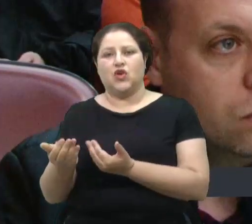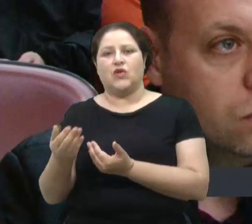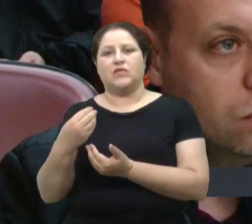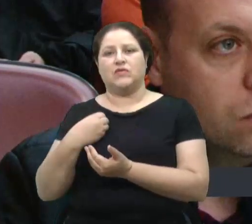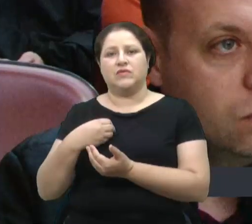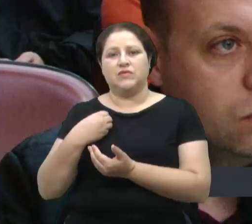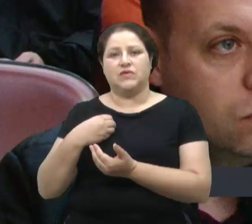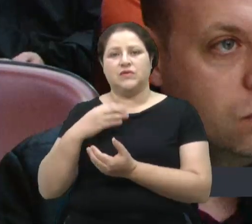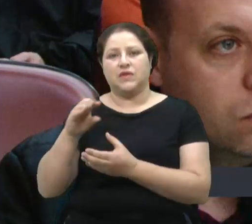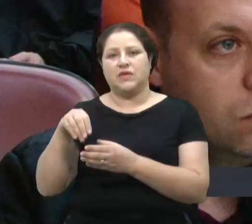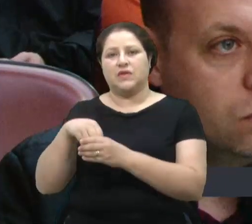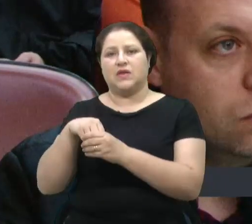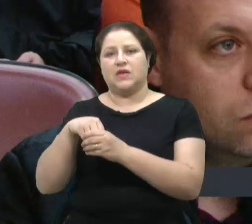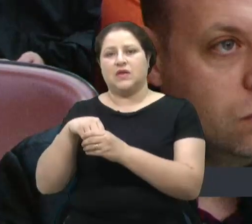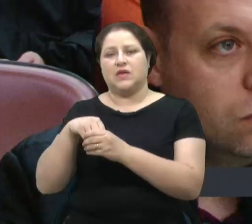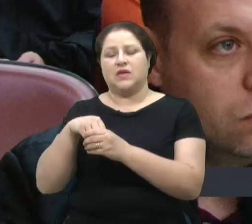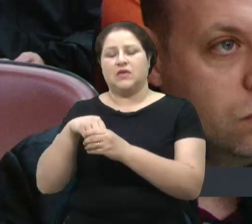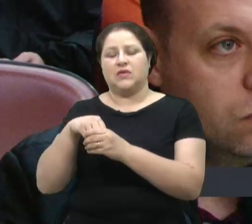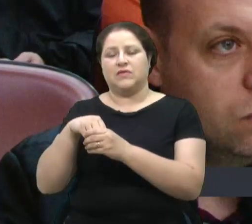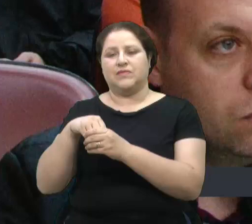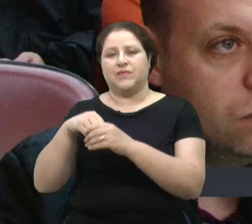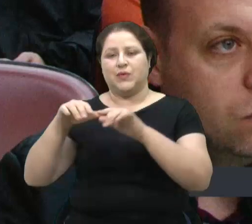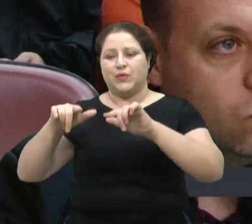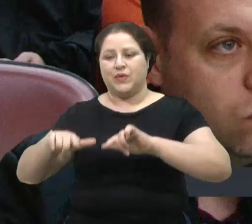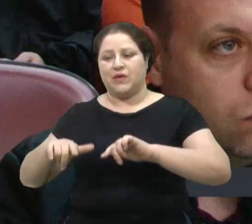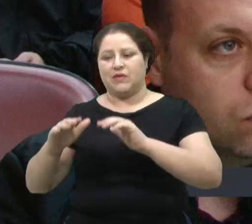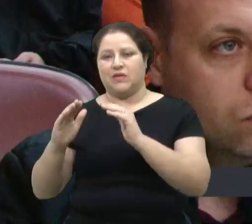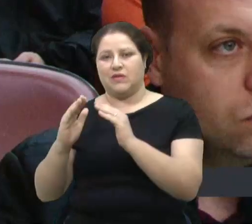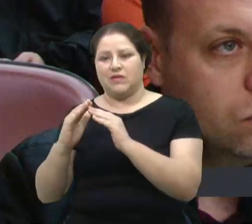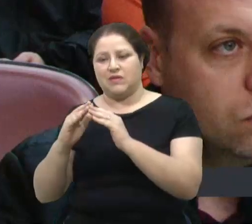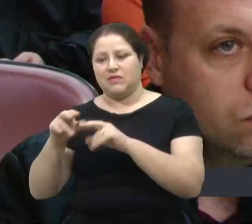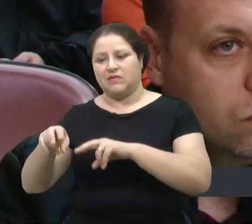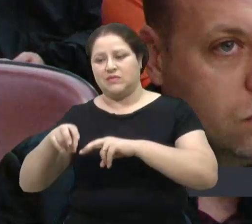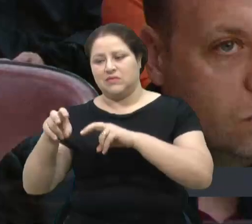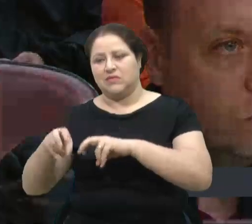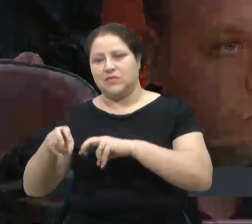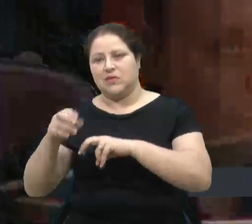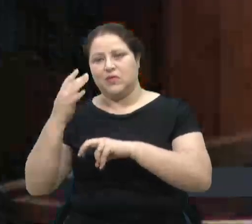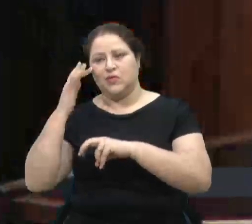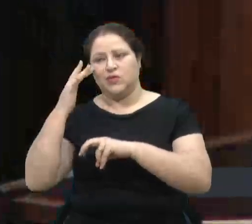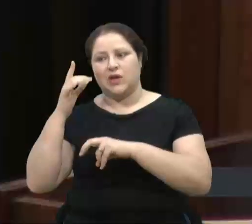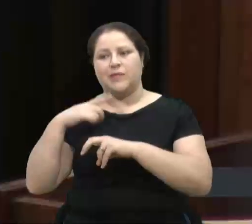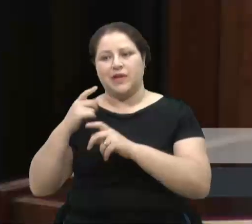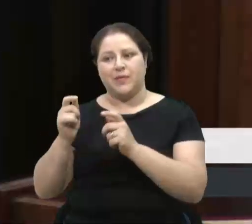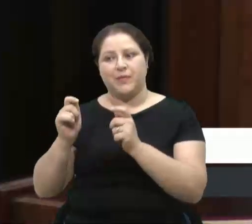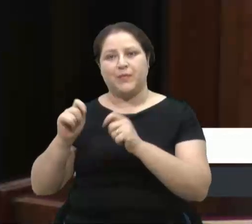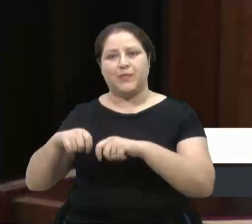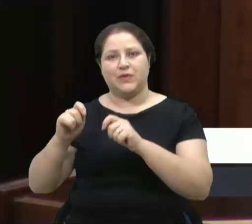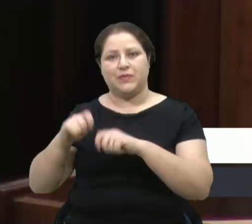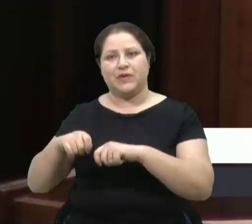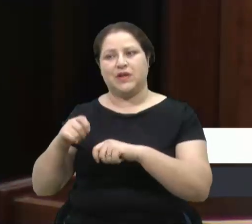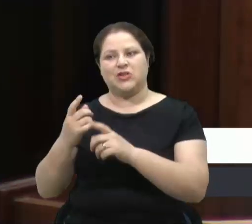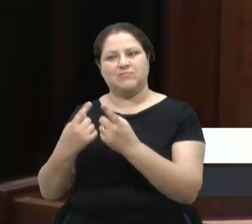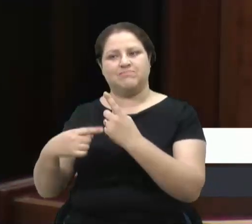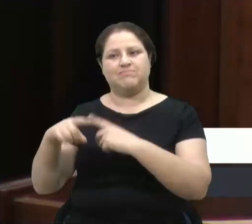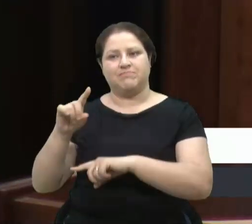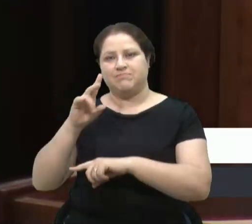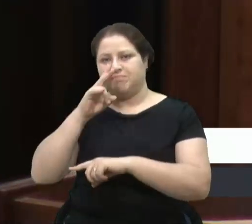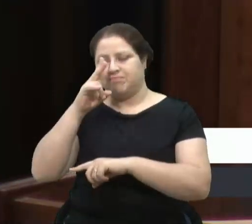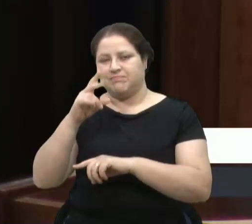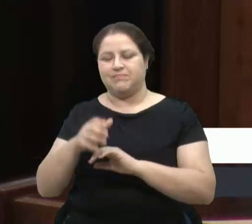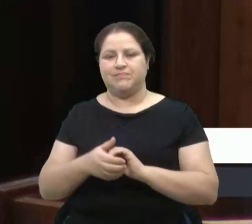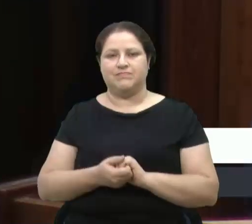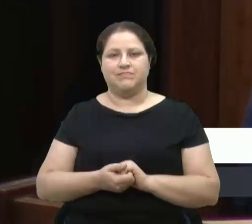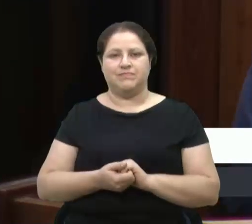o potencial que tem Prefeito Odilon essa semana nós tivemos em Garibaldi fomos